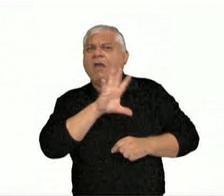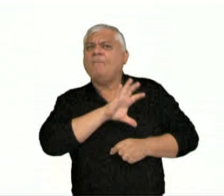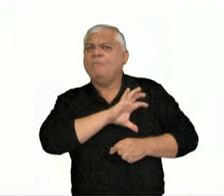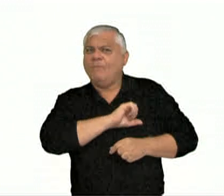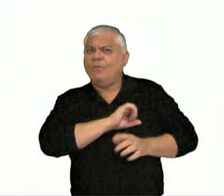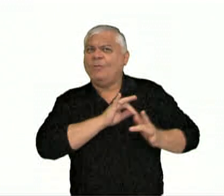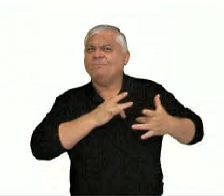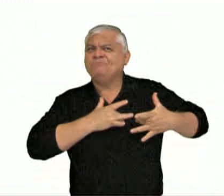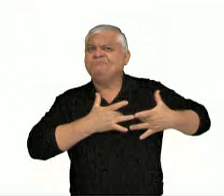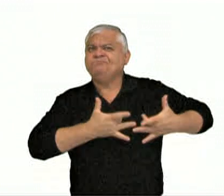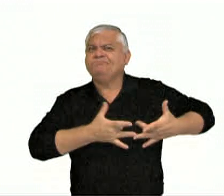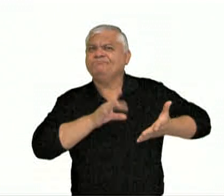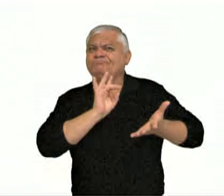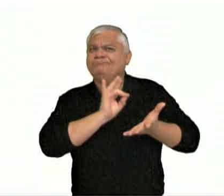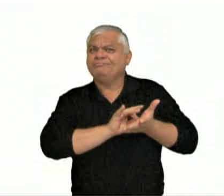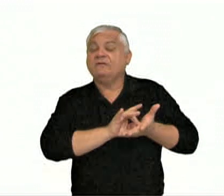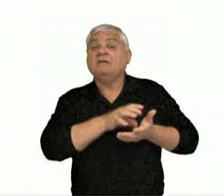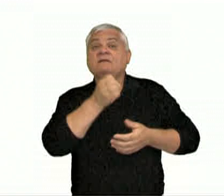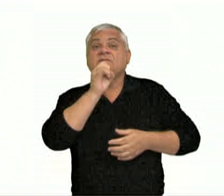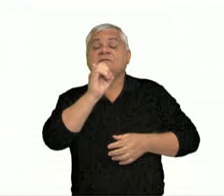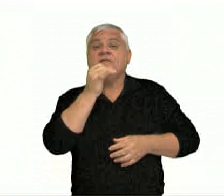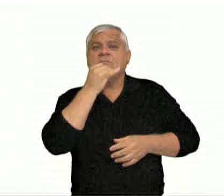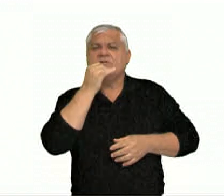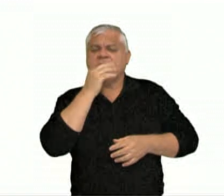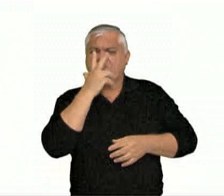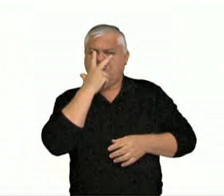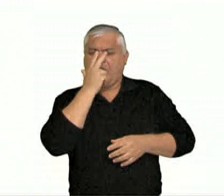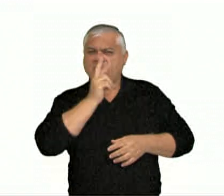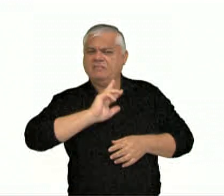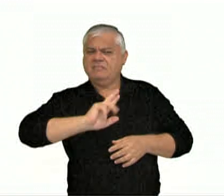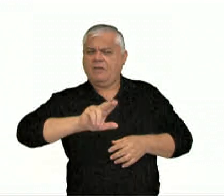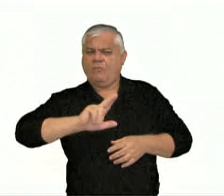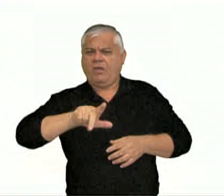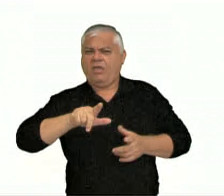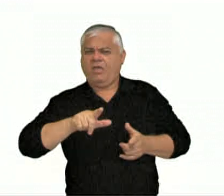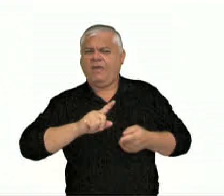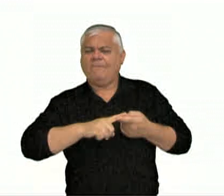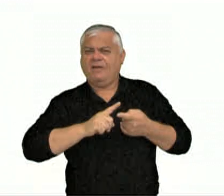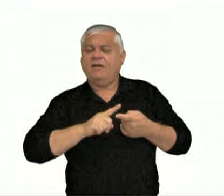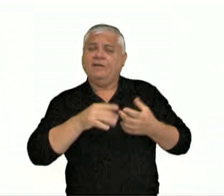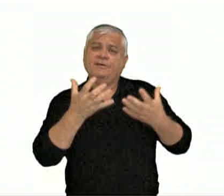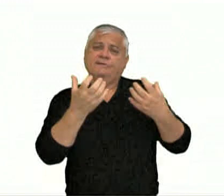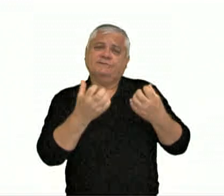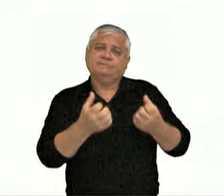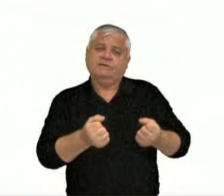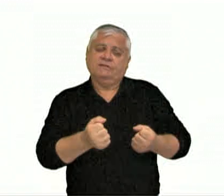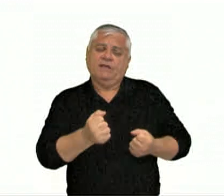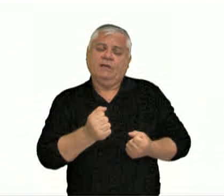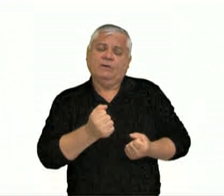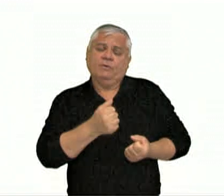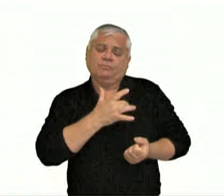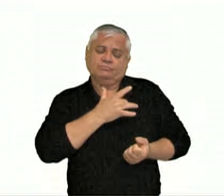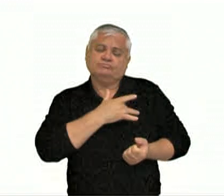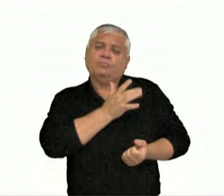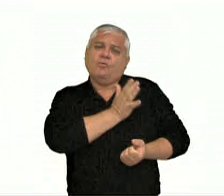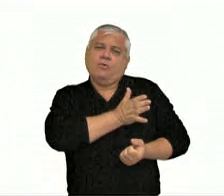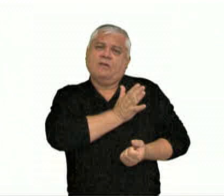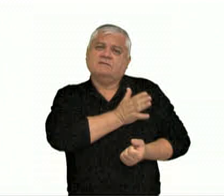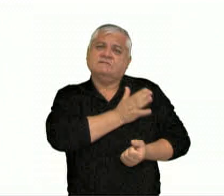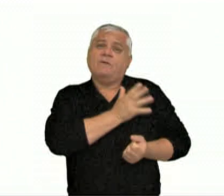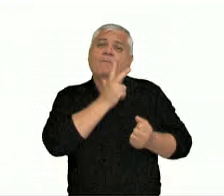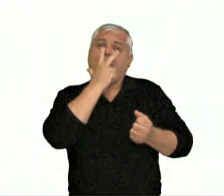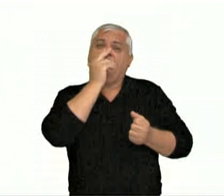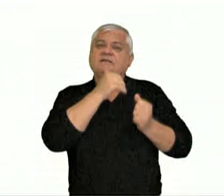se era desinteressado como parecia, não havia mais que aceitar o coração humano como um poço de